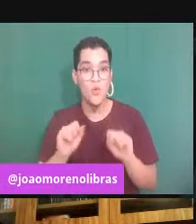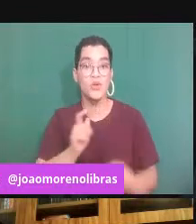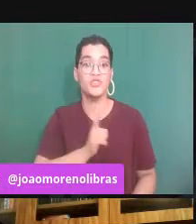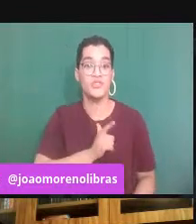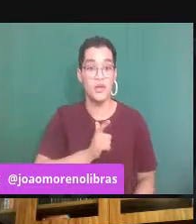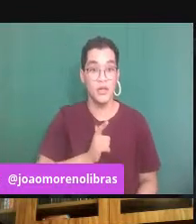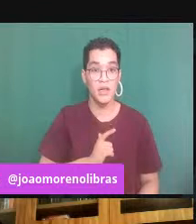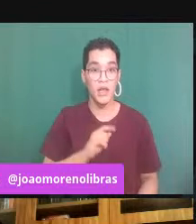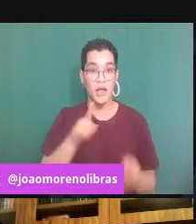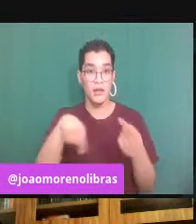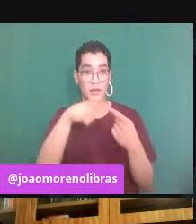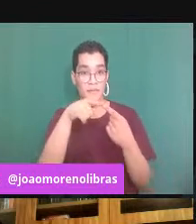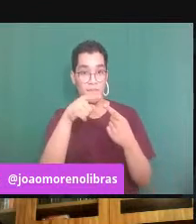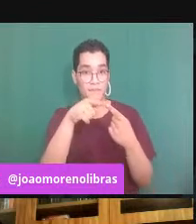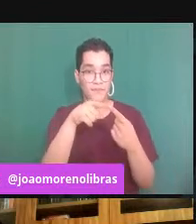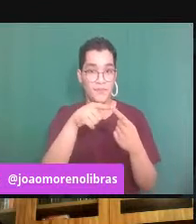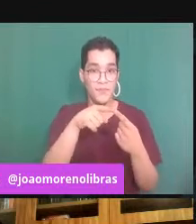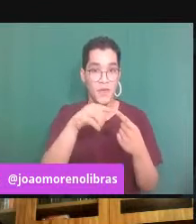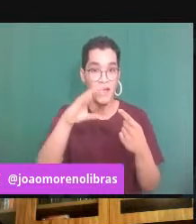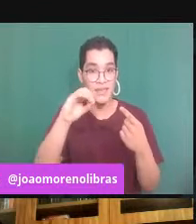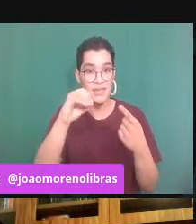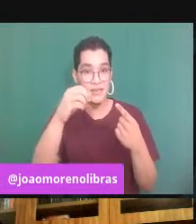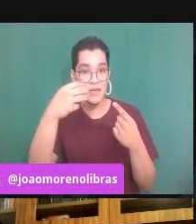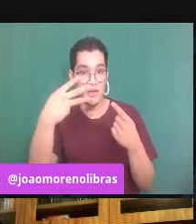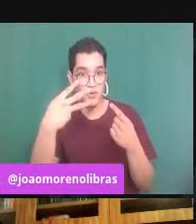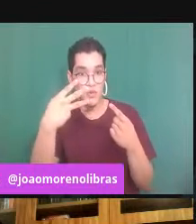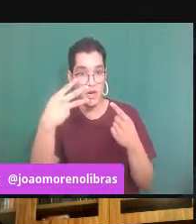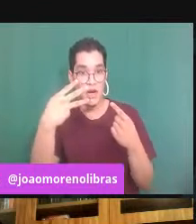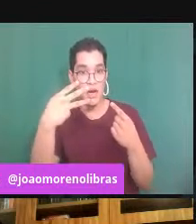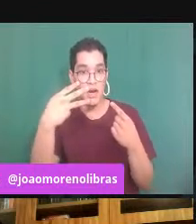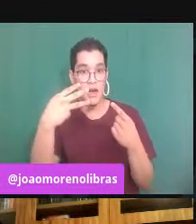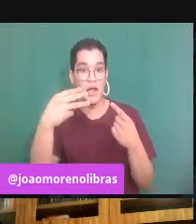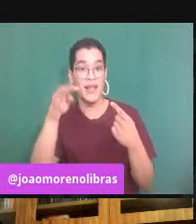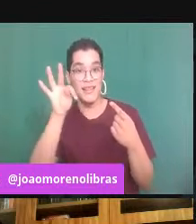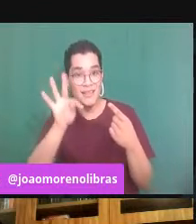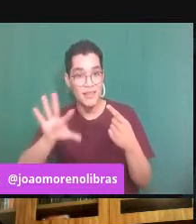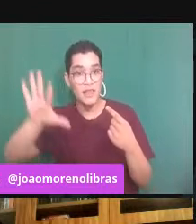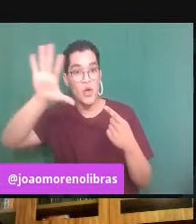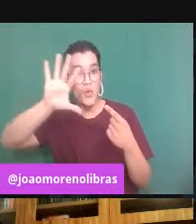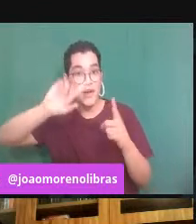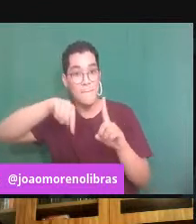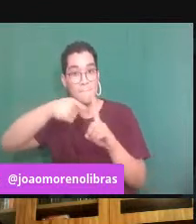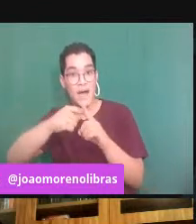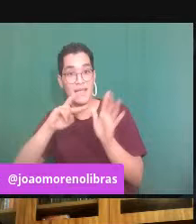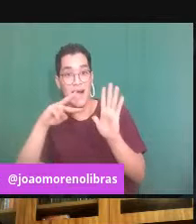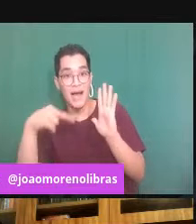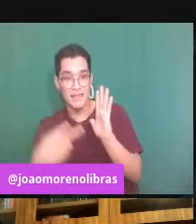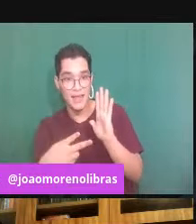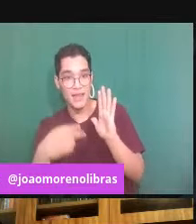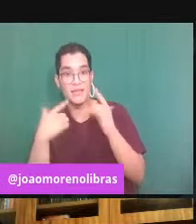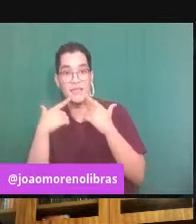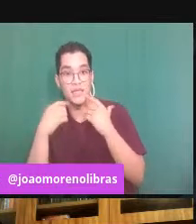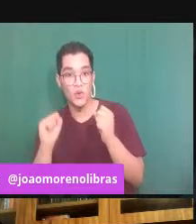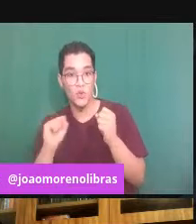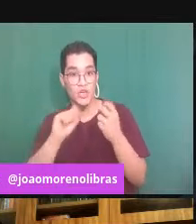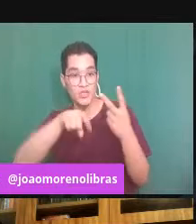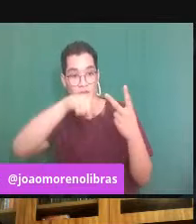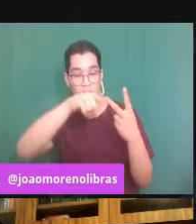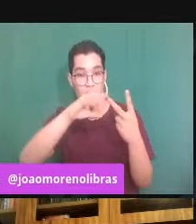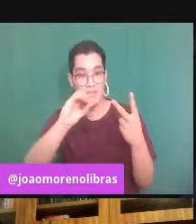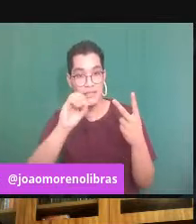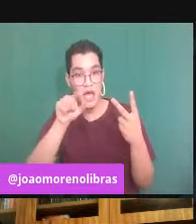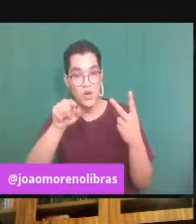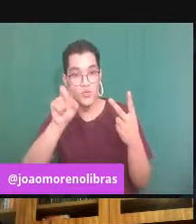um item que é esse 03, né, que é a teoria e análise linguística. E temos um 05, que é a linguística